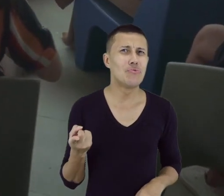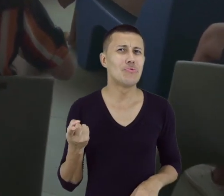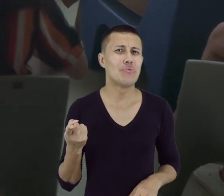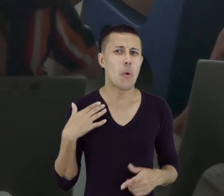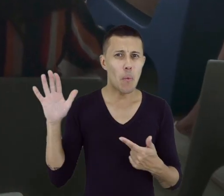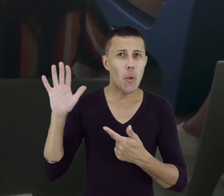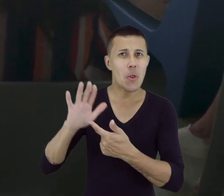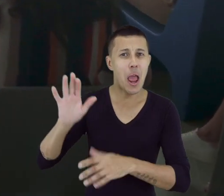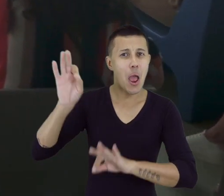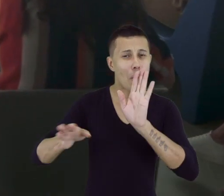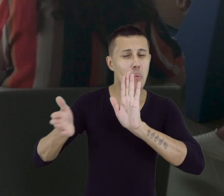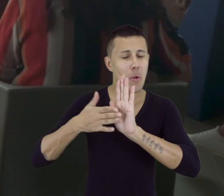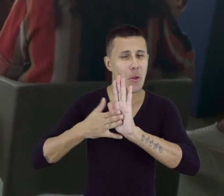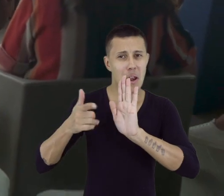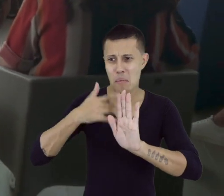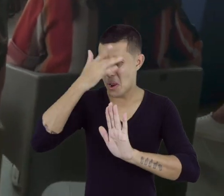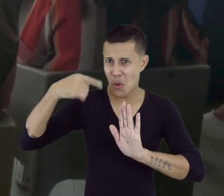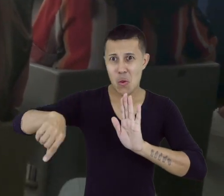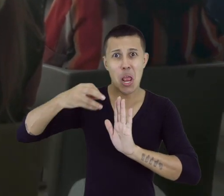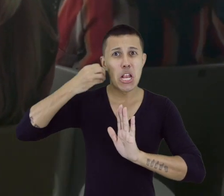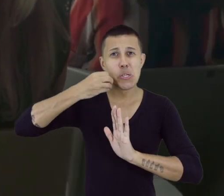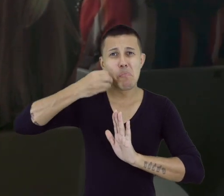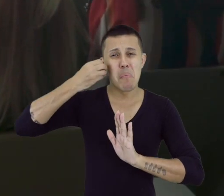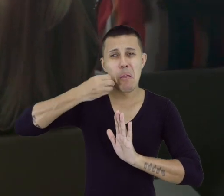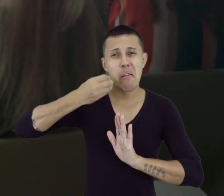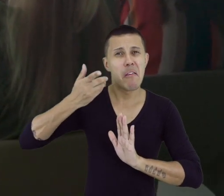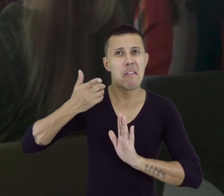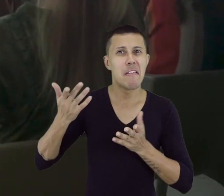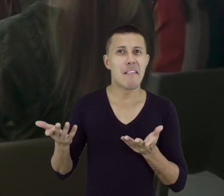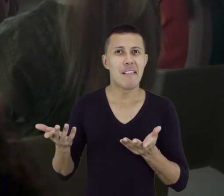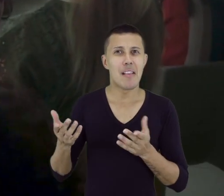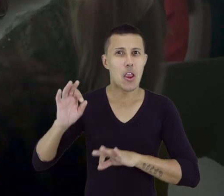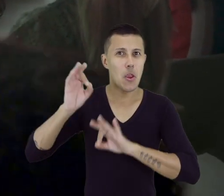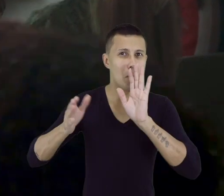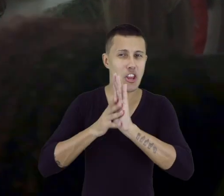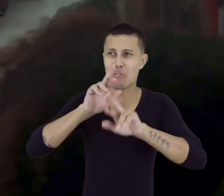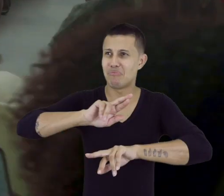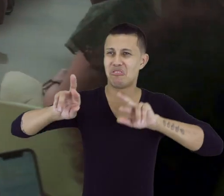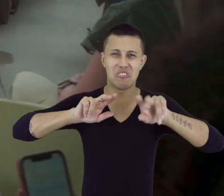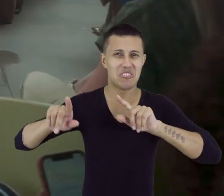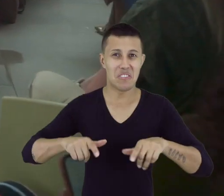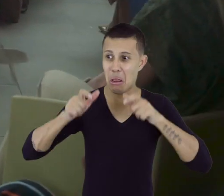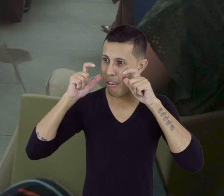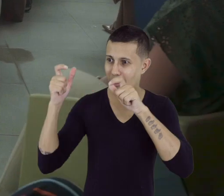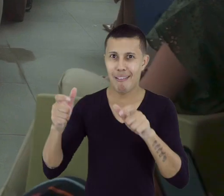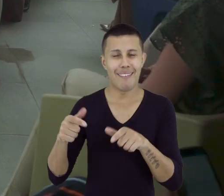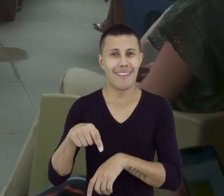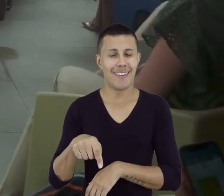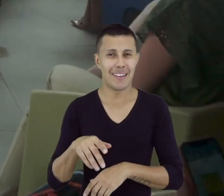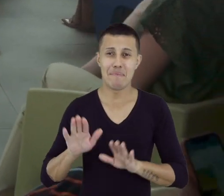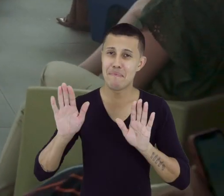anos, apresentar esse projeto para pessoas que tinham uma experiência muito grande em projetos diferentes e elas se